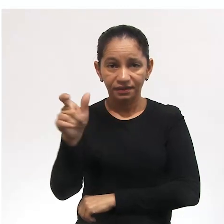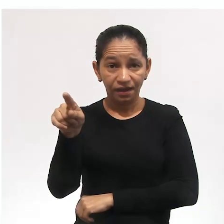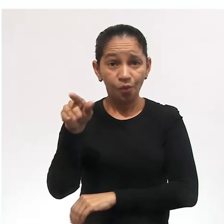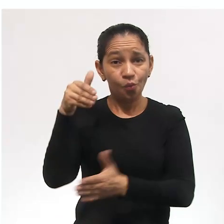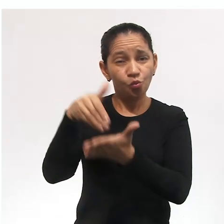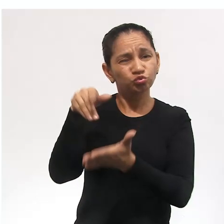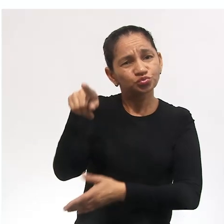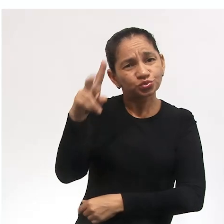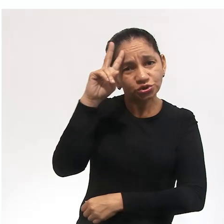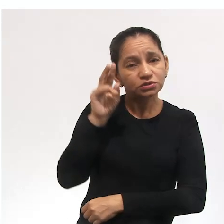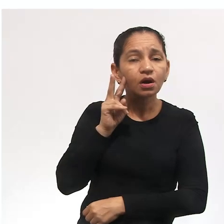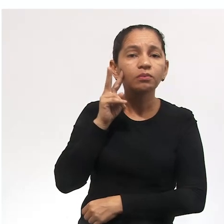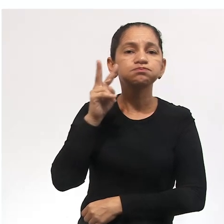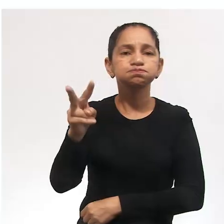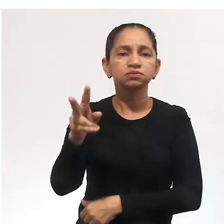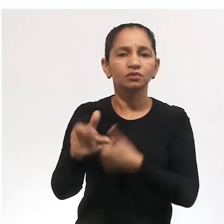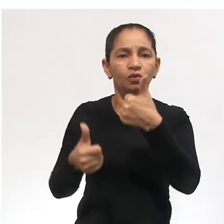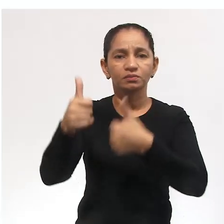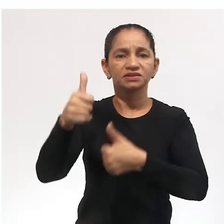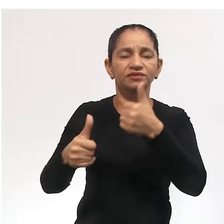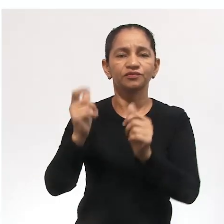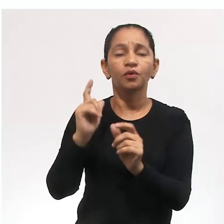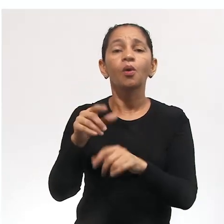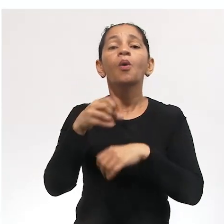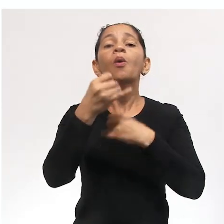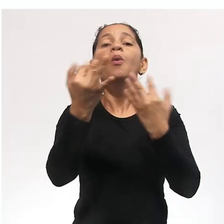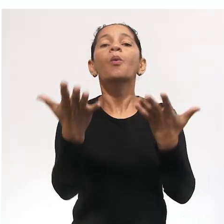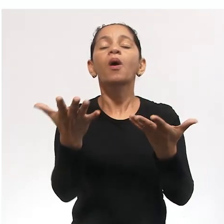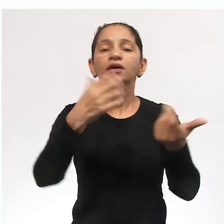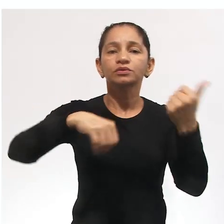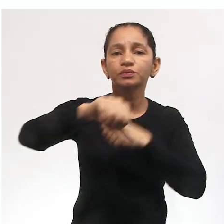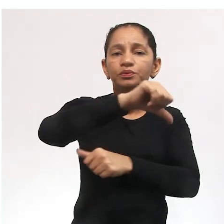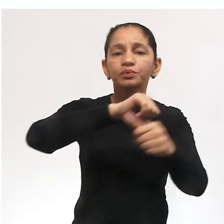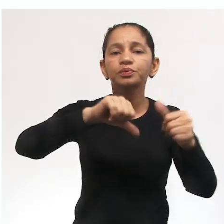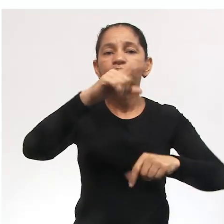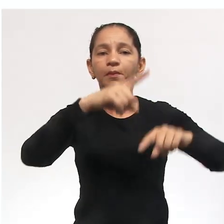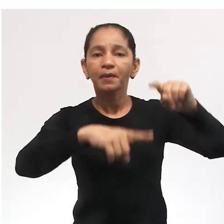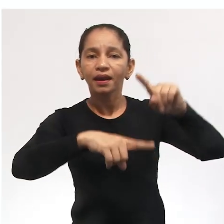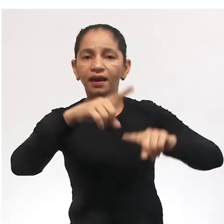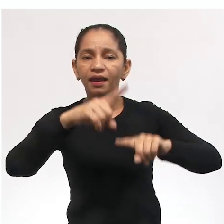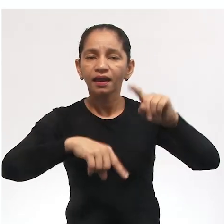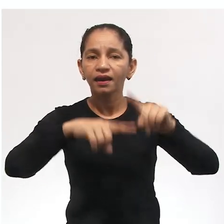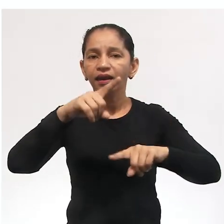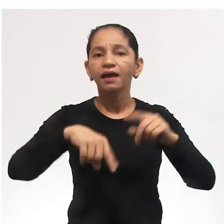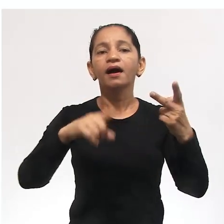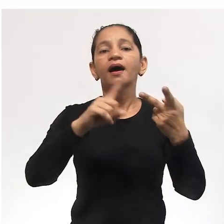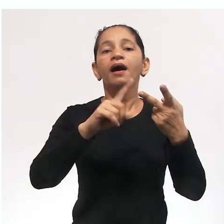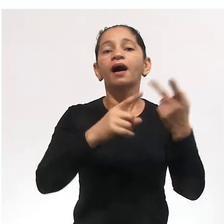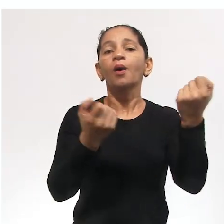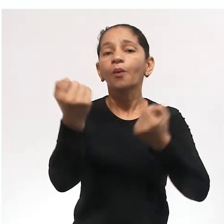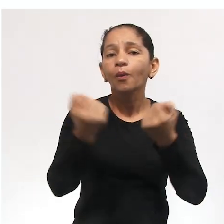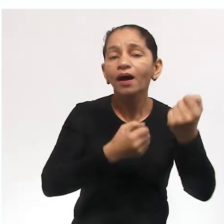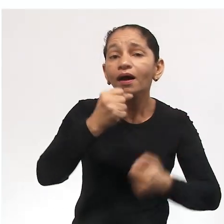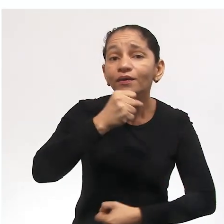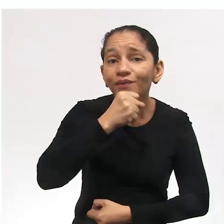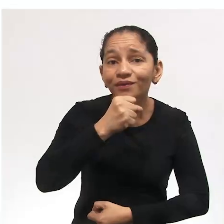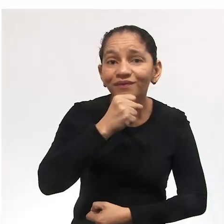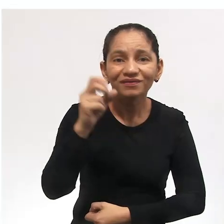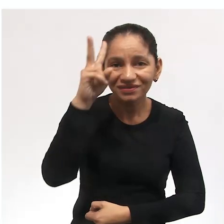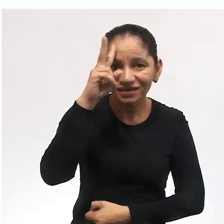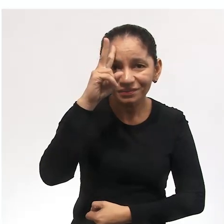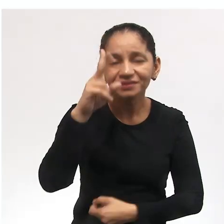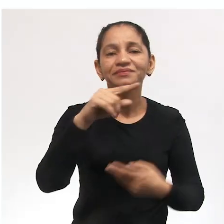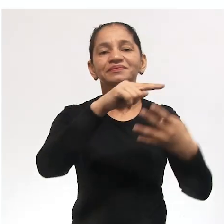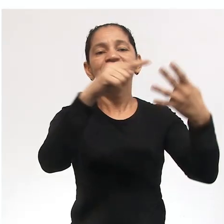atualização. Ativo não circulante, a gente tem imobilizado e a depreciação acumulada. E nós temos aqui no